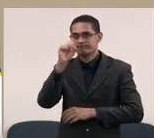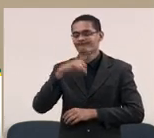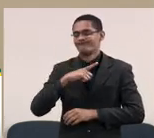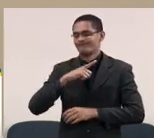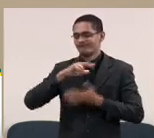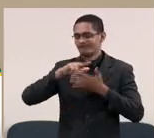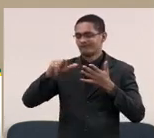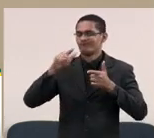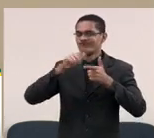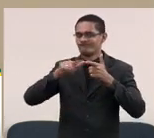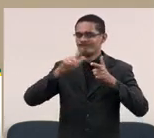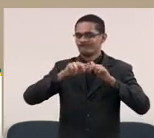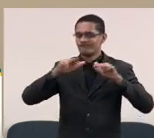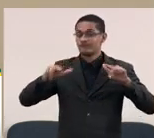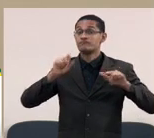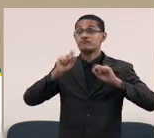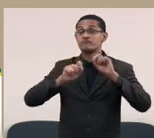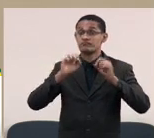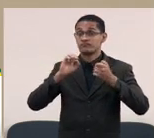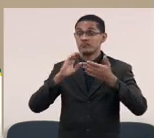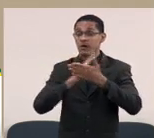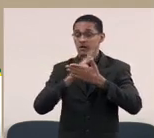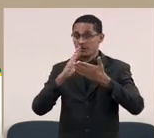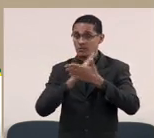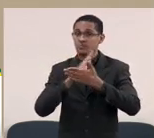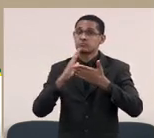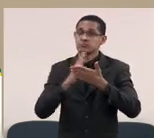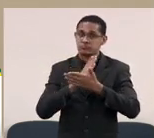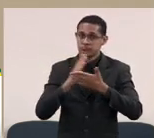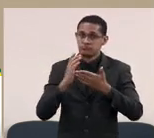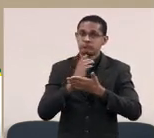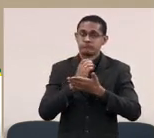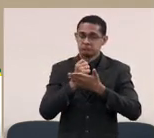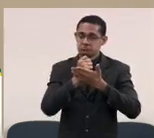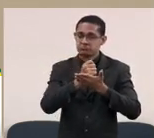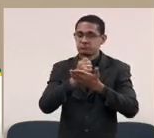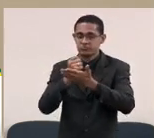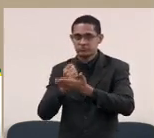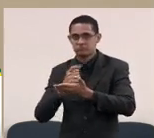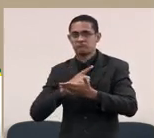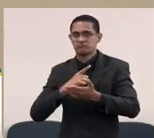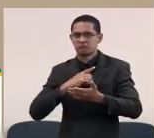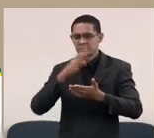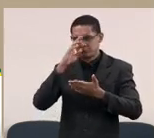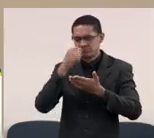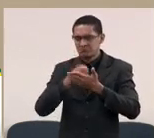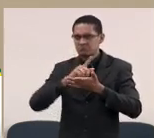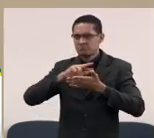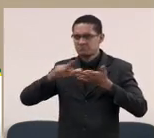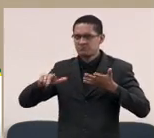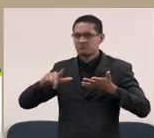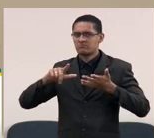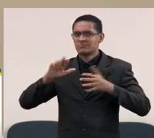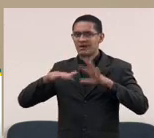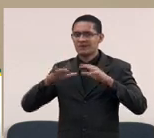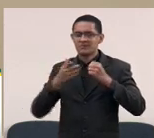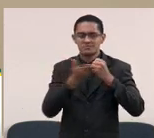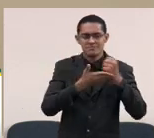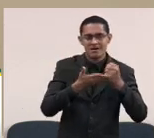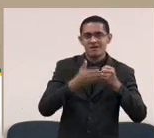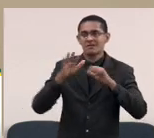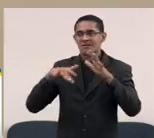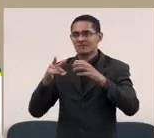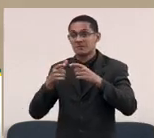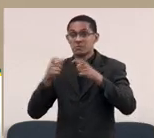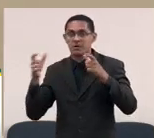em fornecer determinados procedimentos às pessoas, existe demanda em algumas situações muito grande, E é